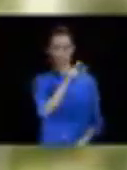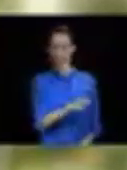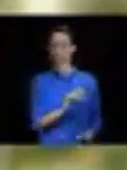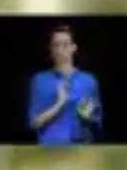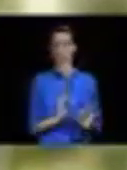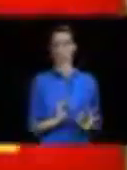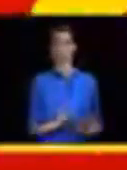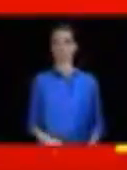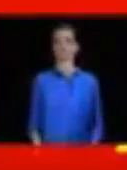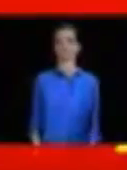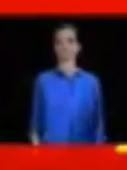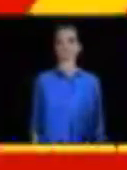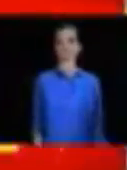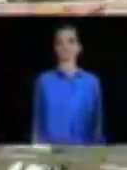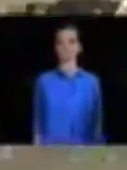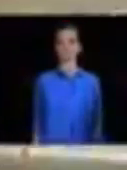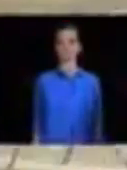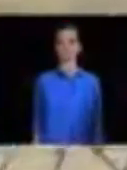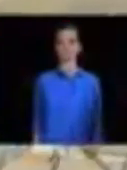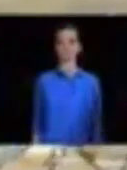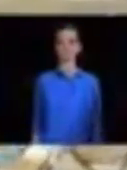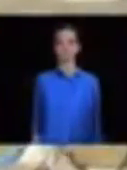voto será sempre o dele.